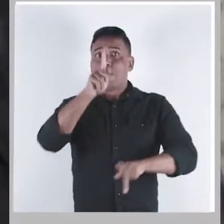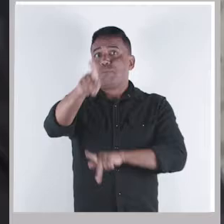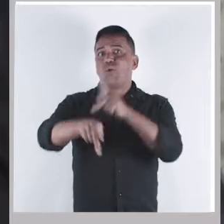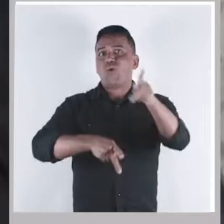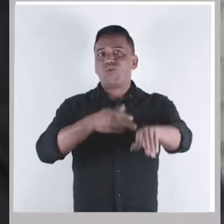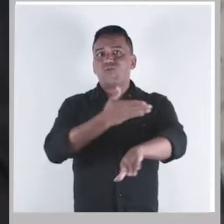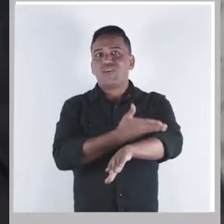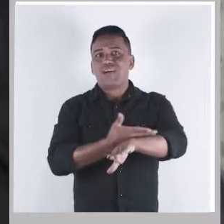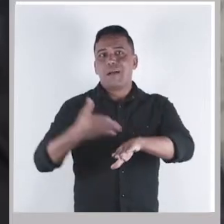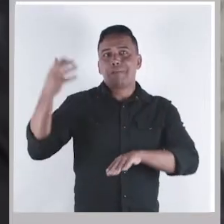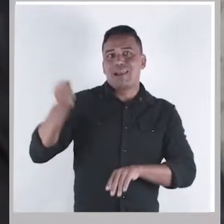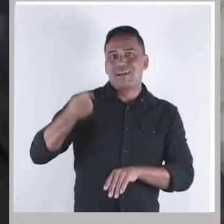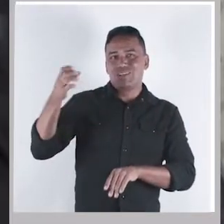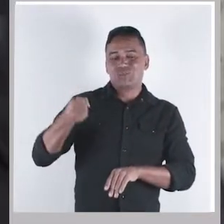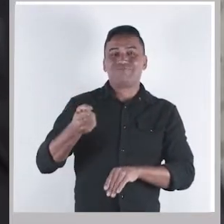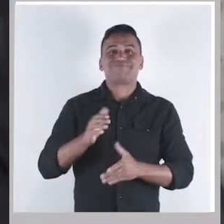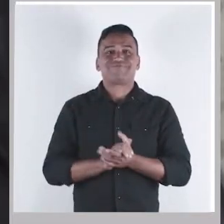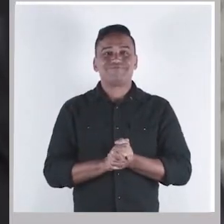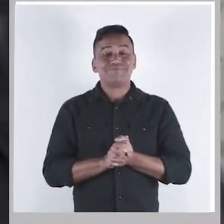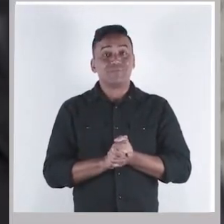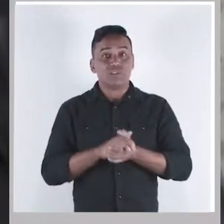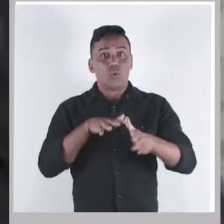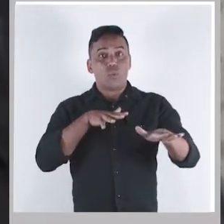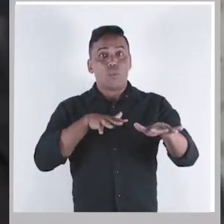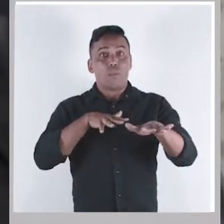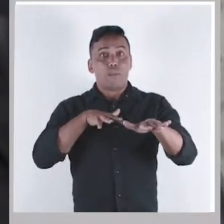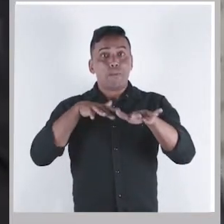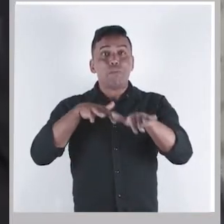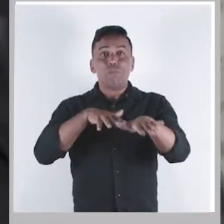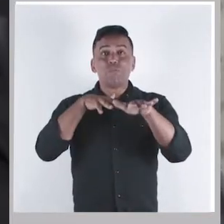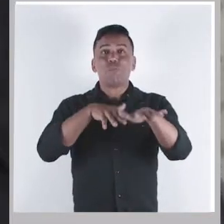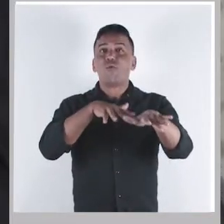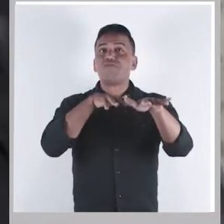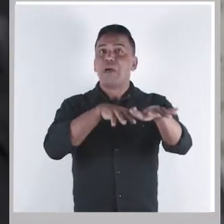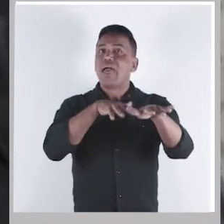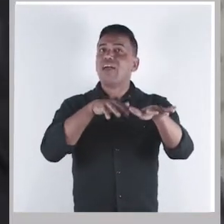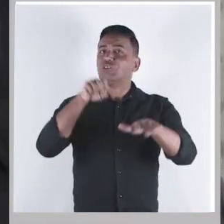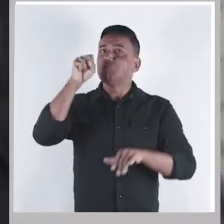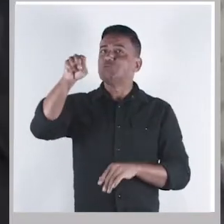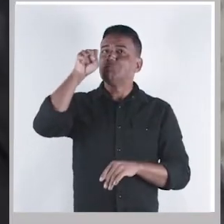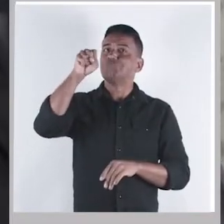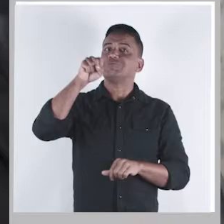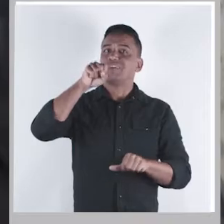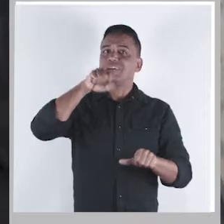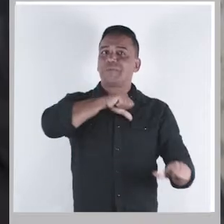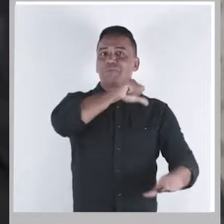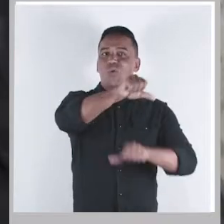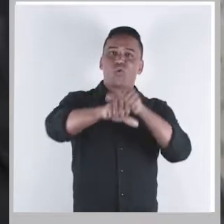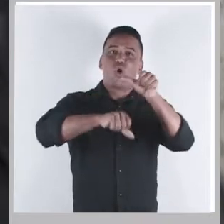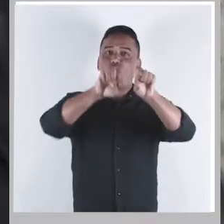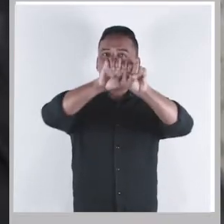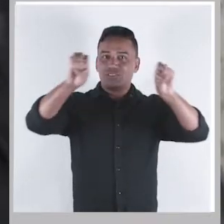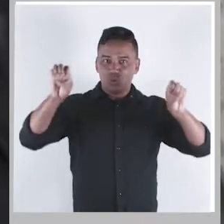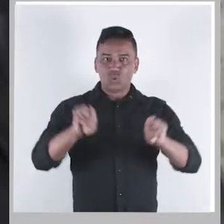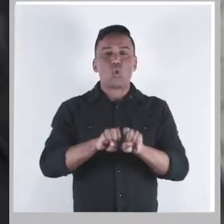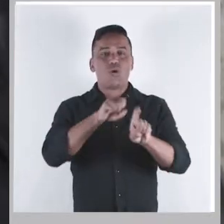longuíssimo ainda pela frente. Eu penso que o próprio mercado literário já percebeu